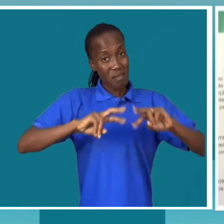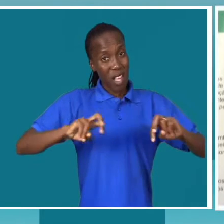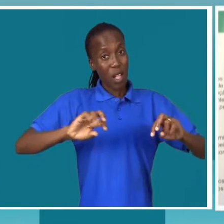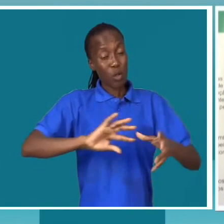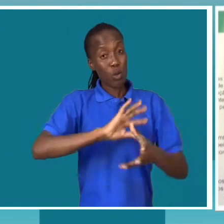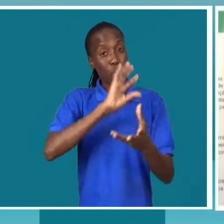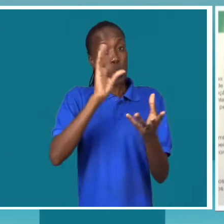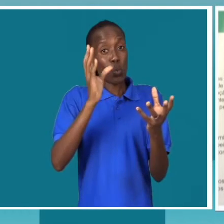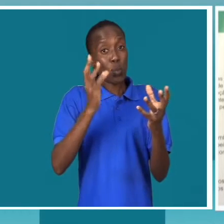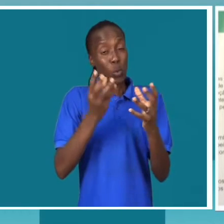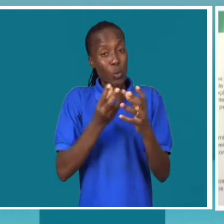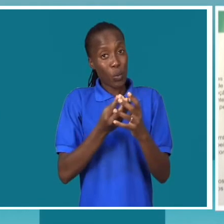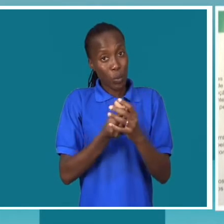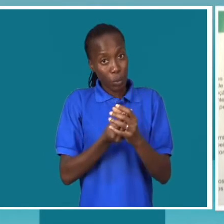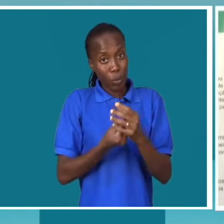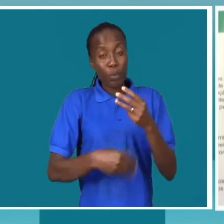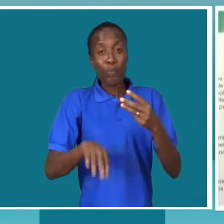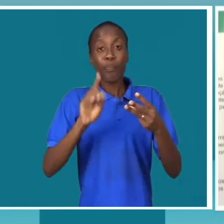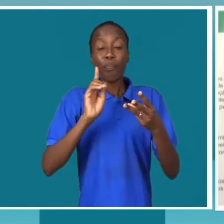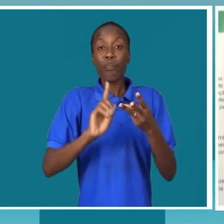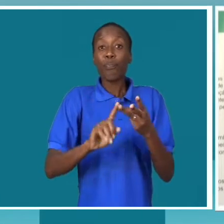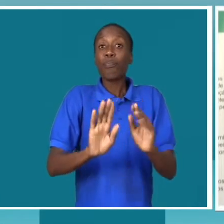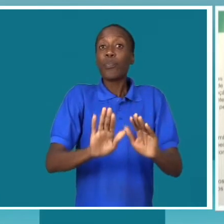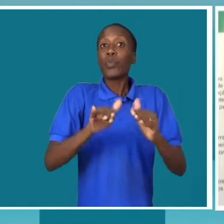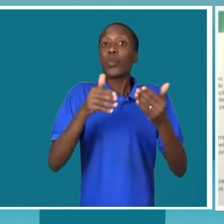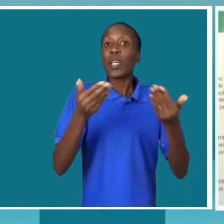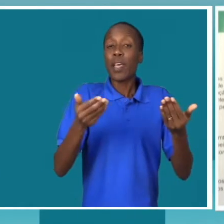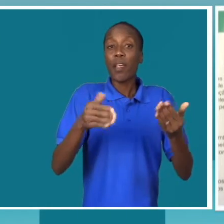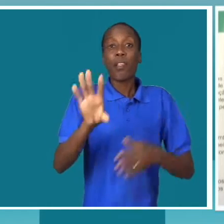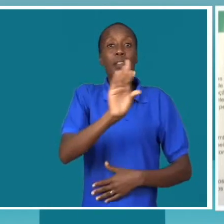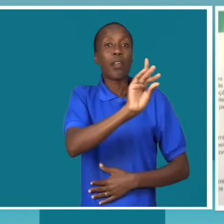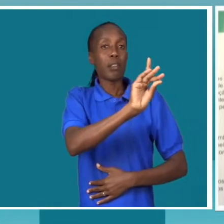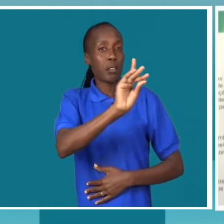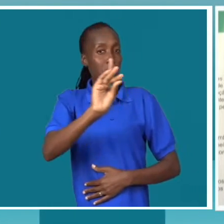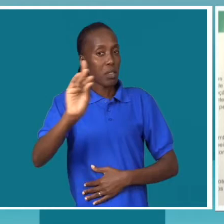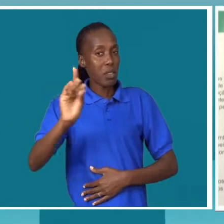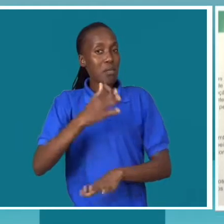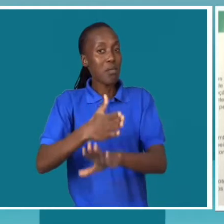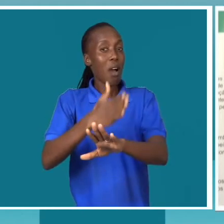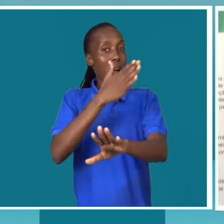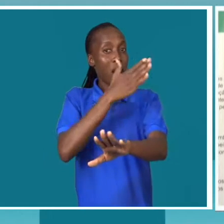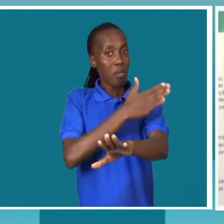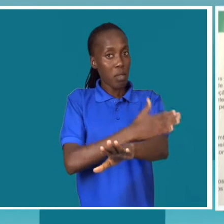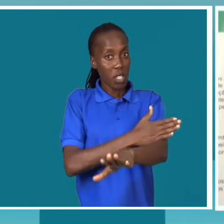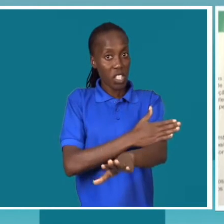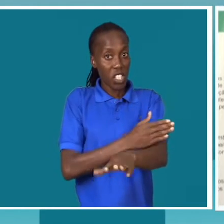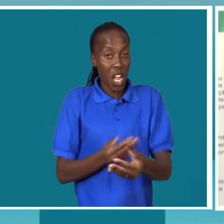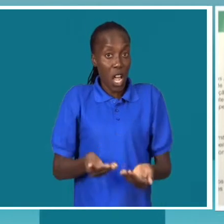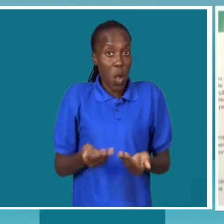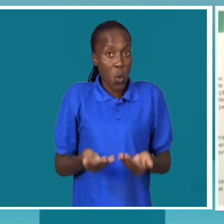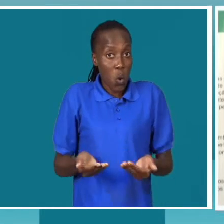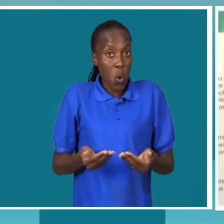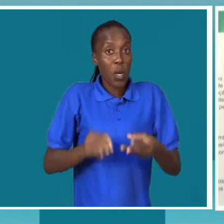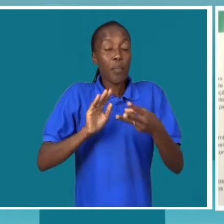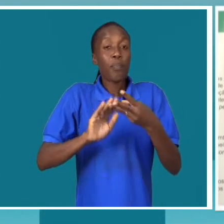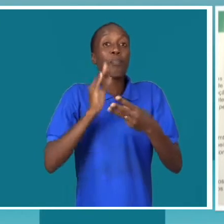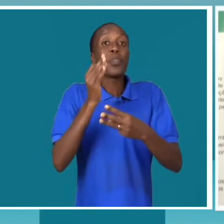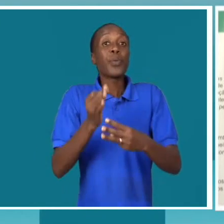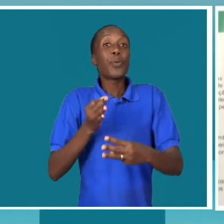do que é a deficiência. O antes, agora